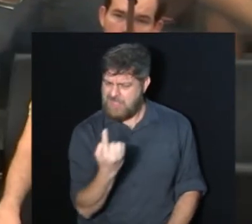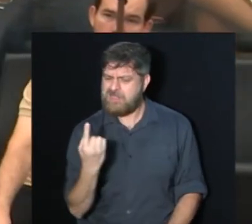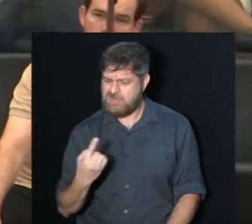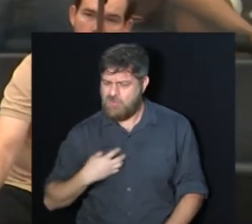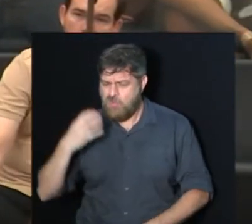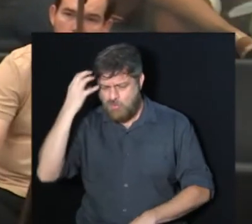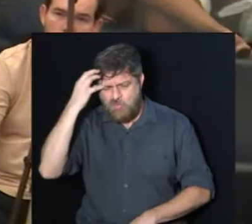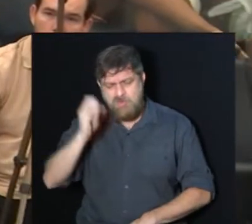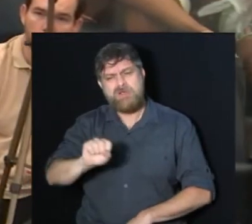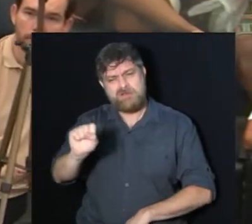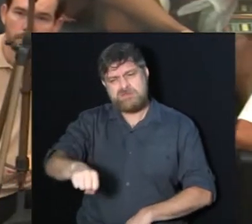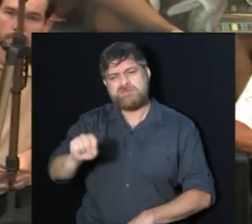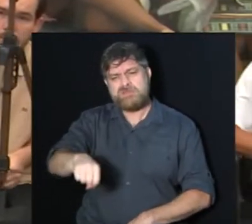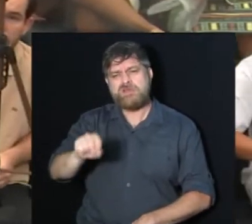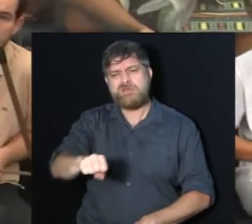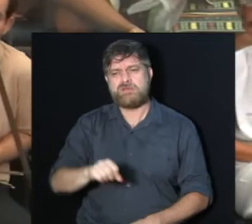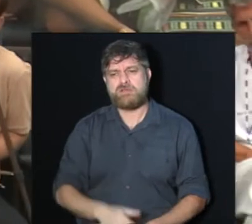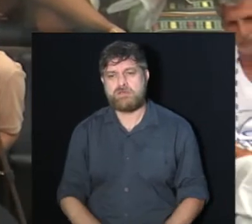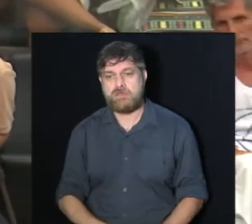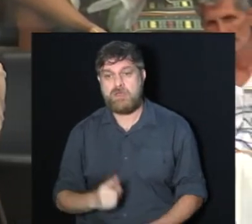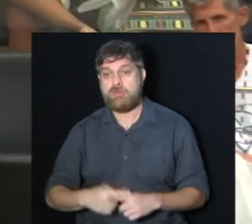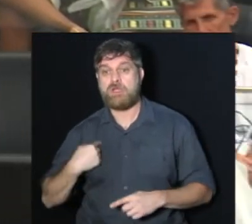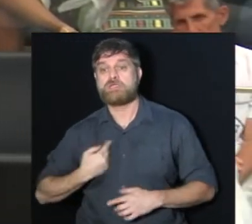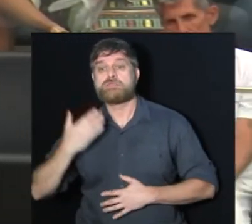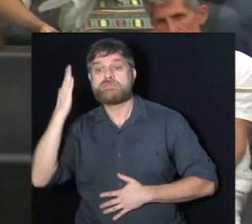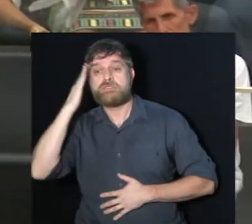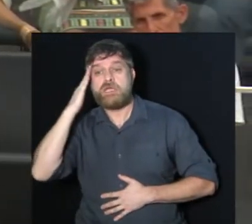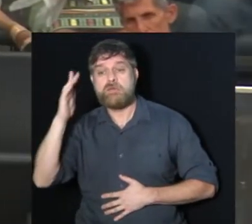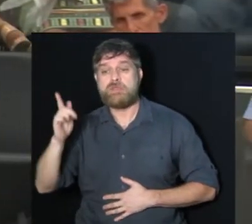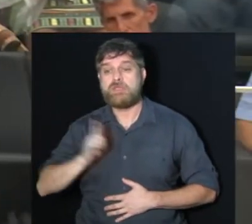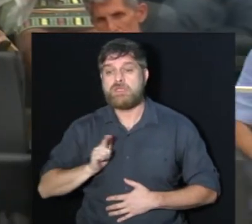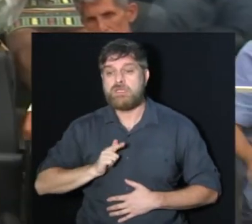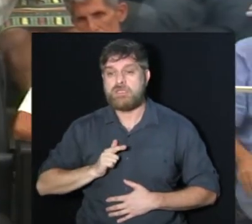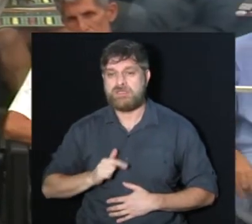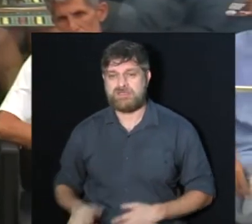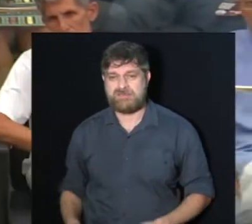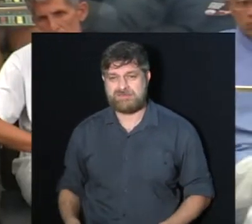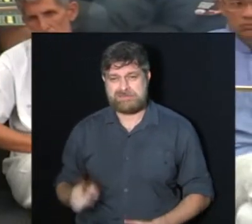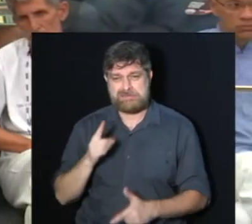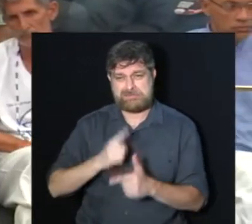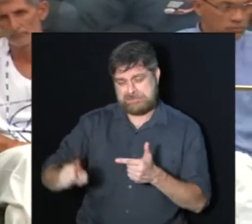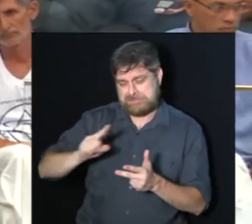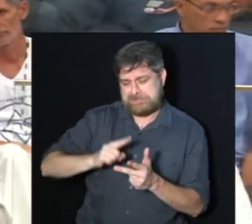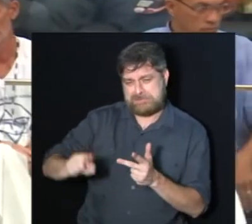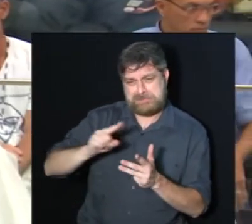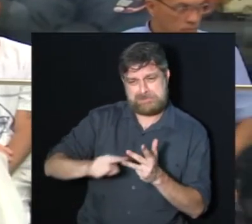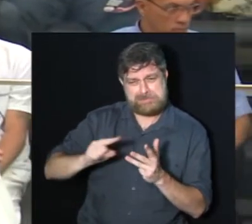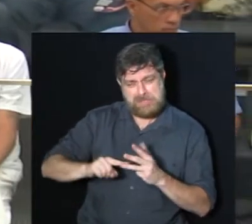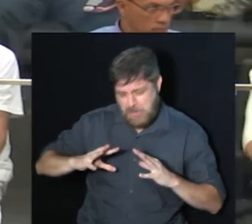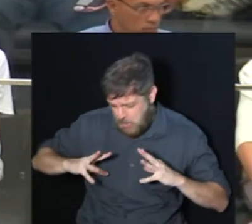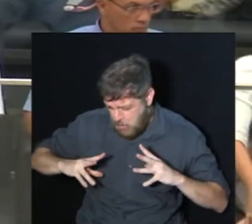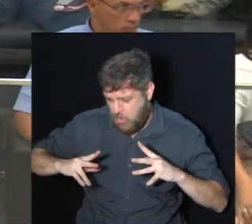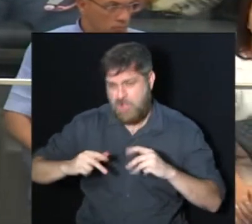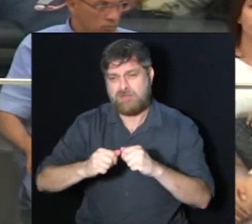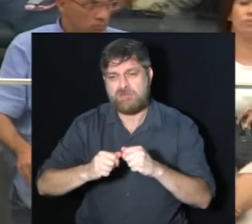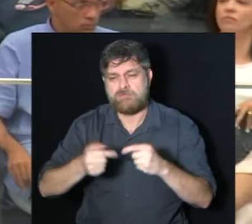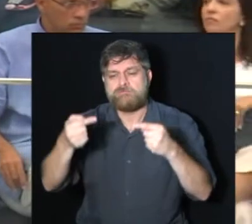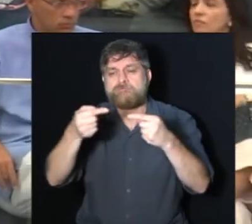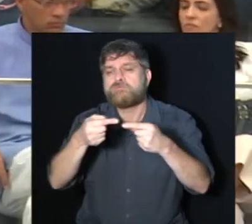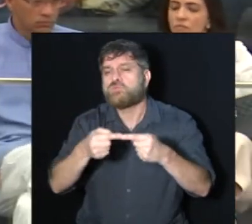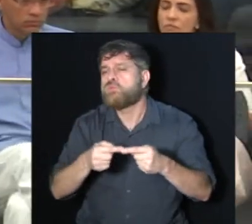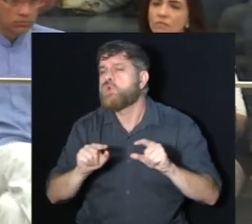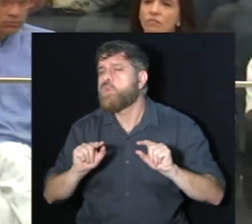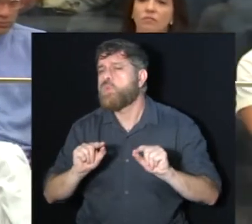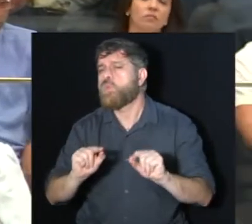vezes, sim. Porque nós sabemos que toda a situação está ligada o